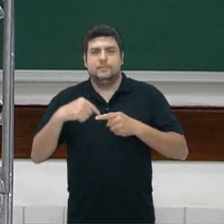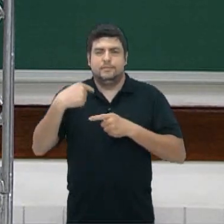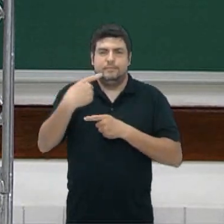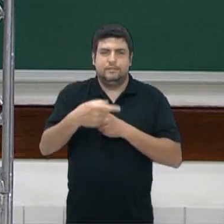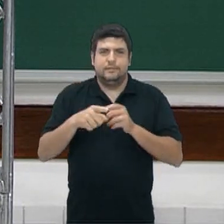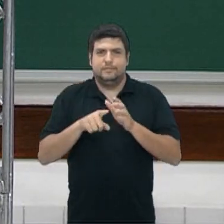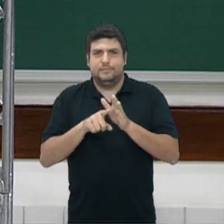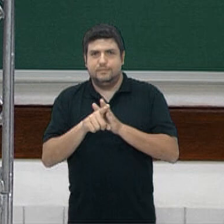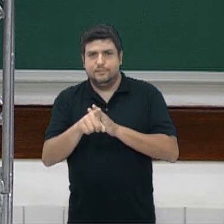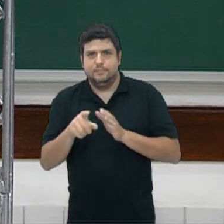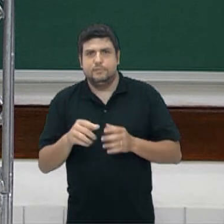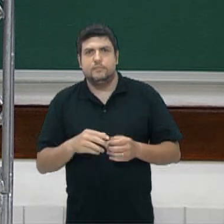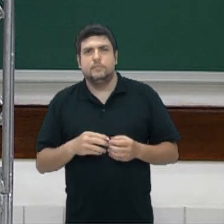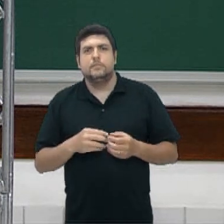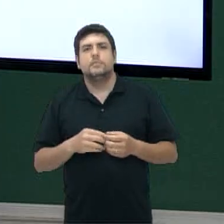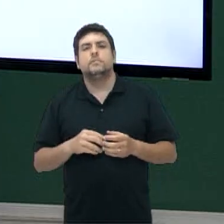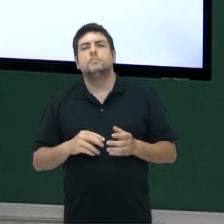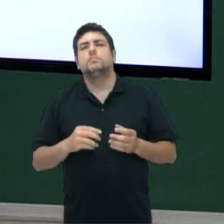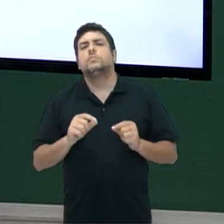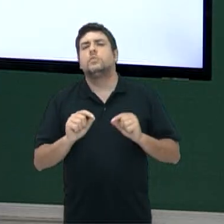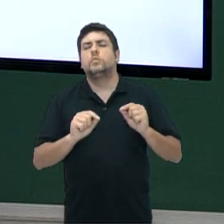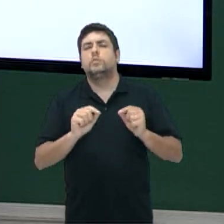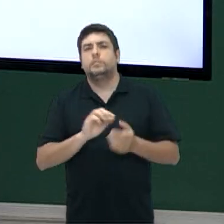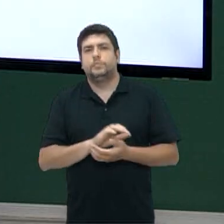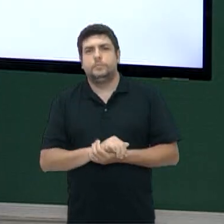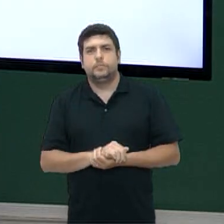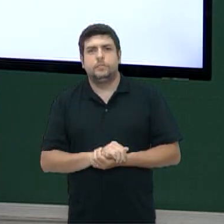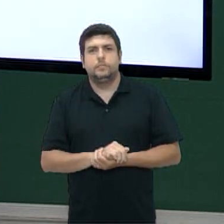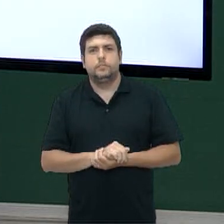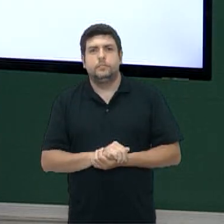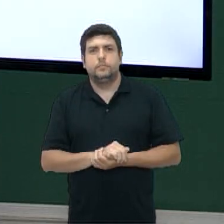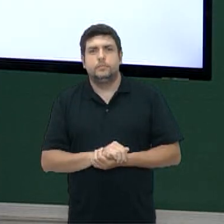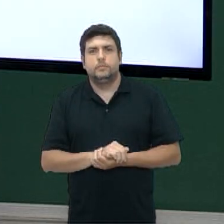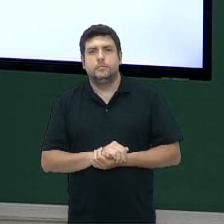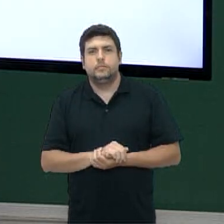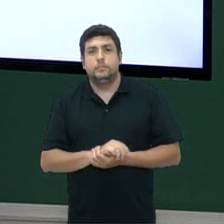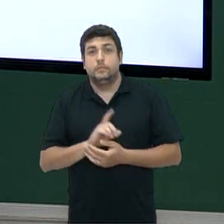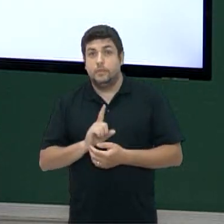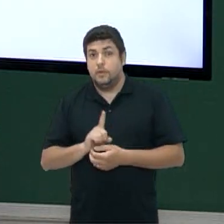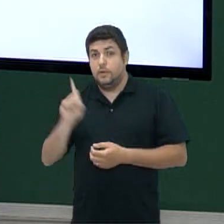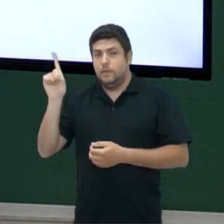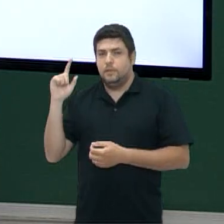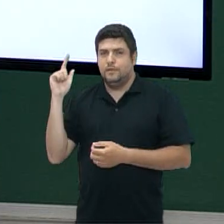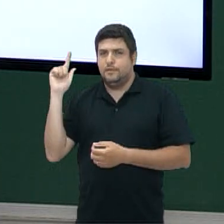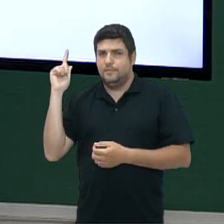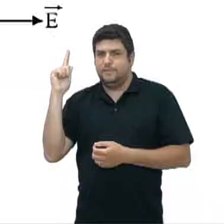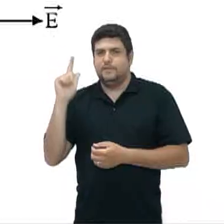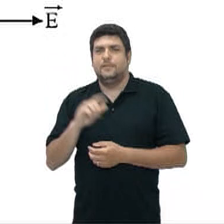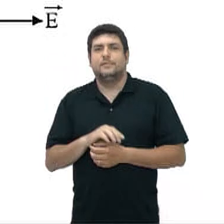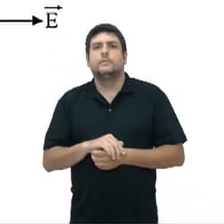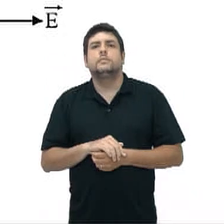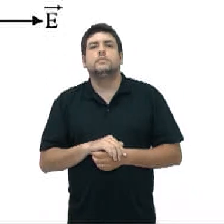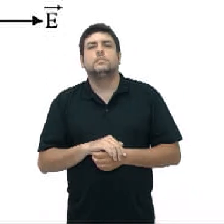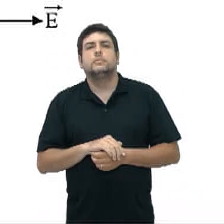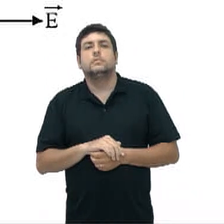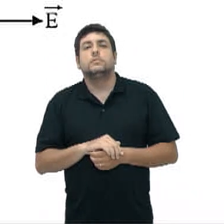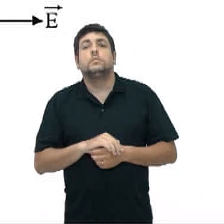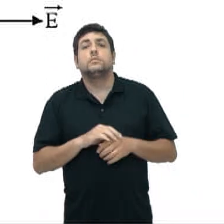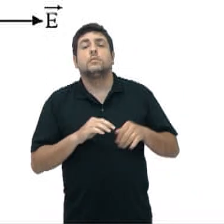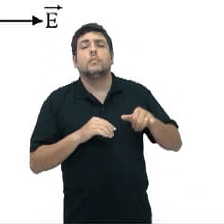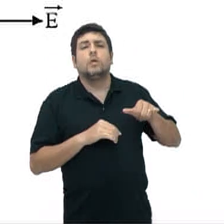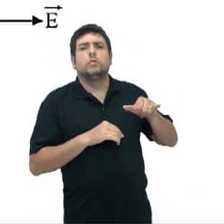aqui, que fala o seguinte, lá do Goiás. No jargão aeronáutico,